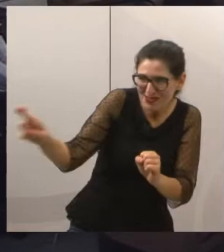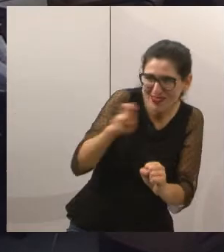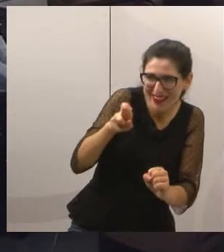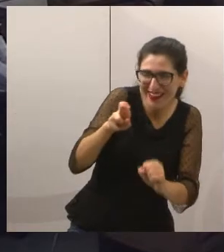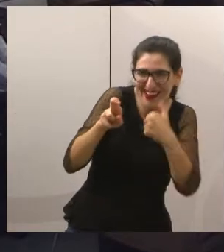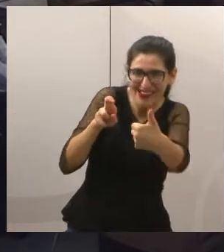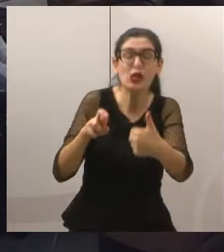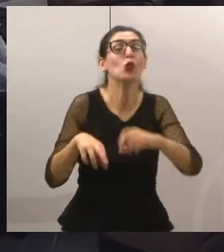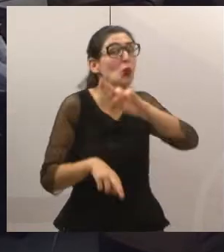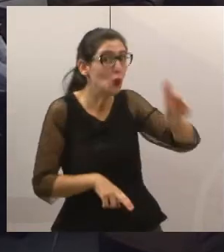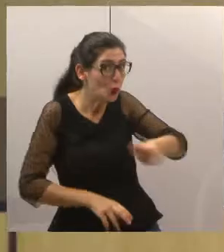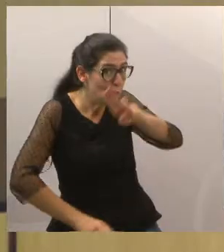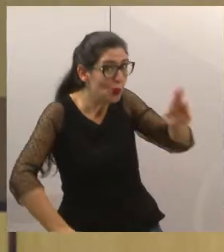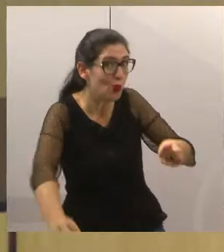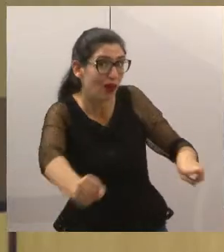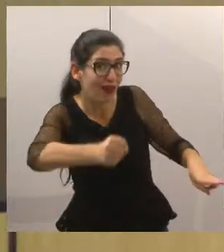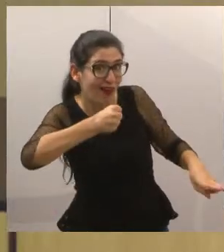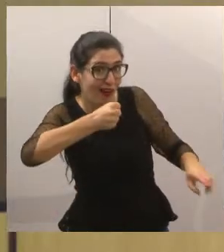microfone, tá, gente?